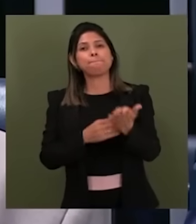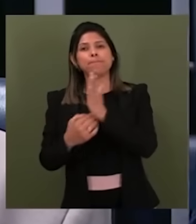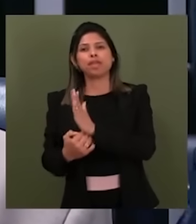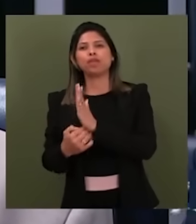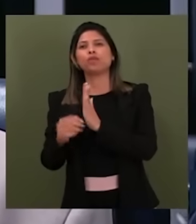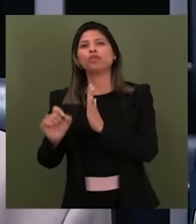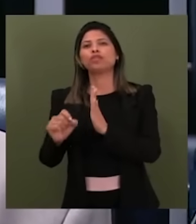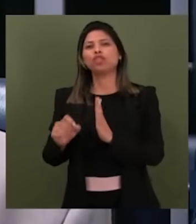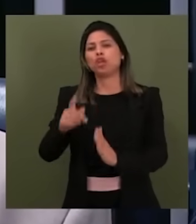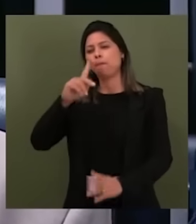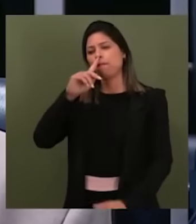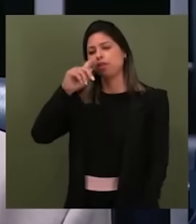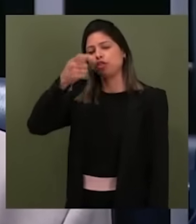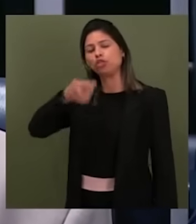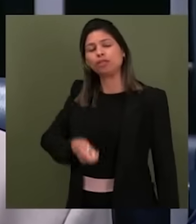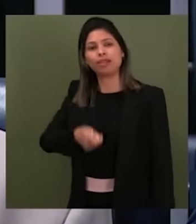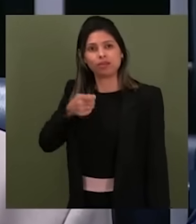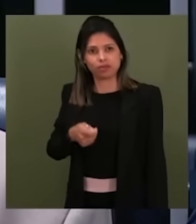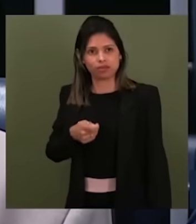Nicarágua, Venezuela